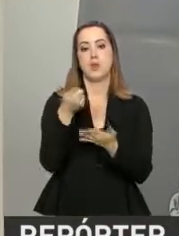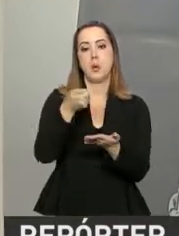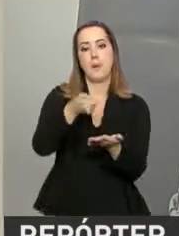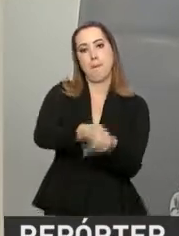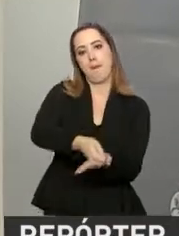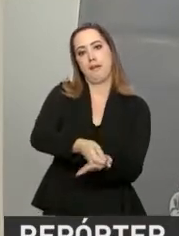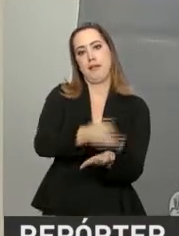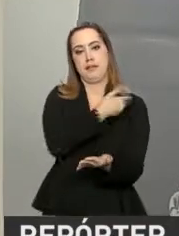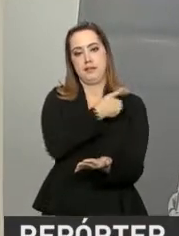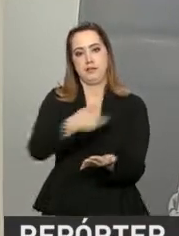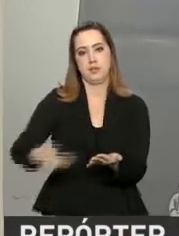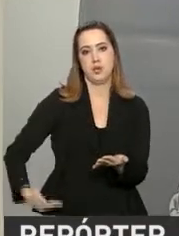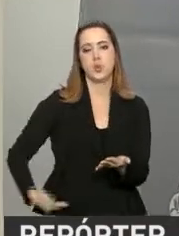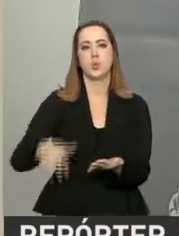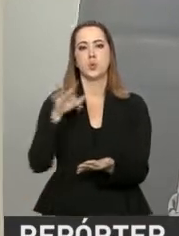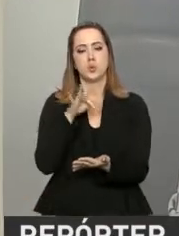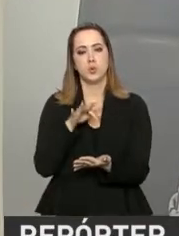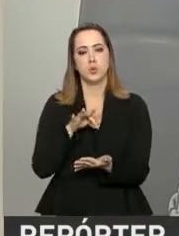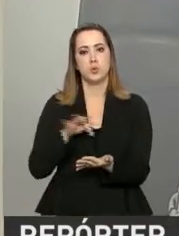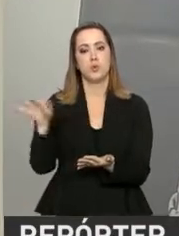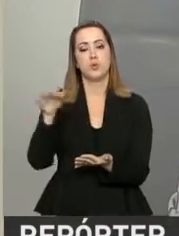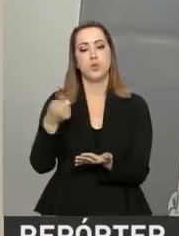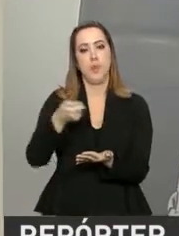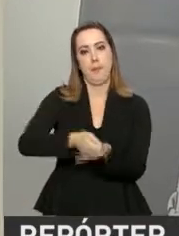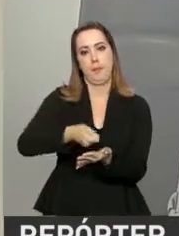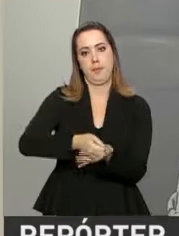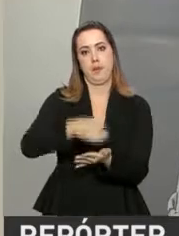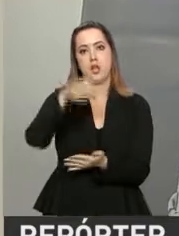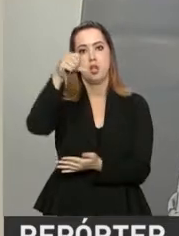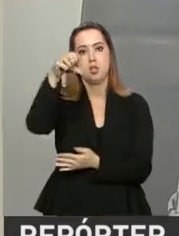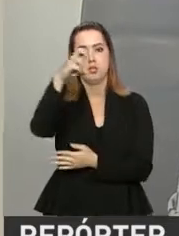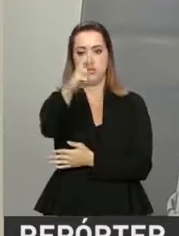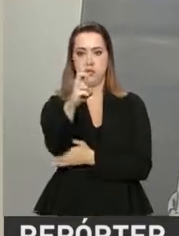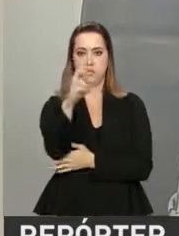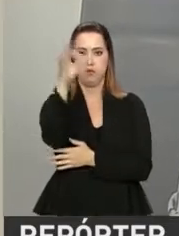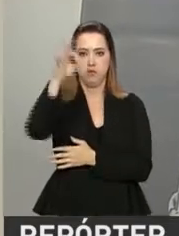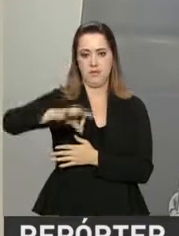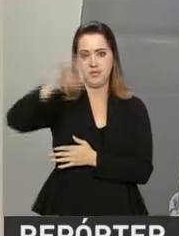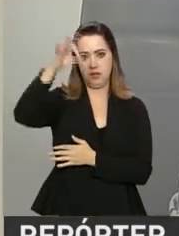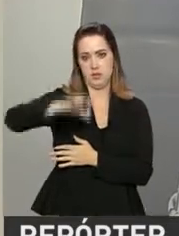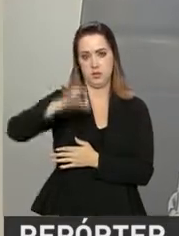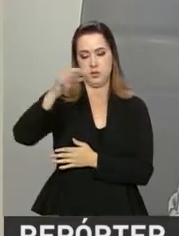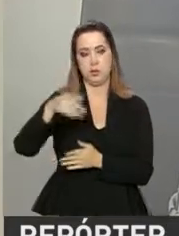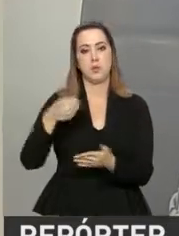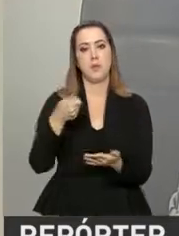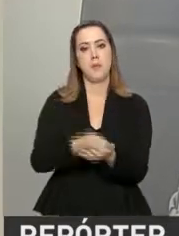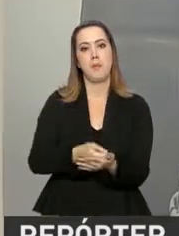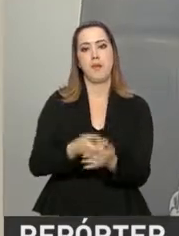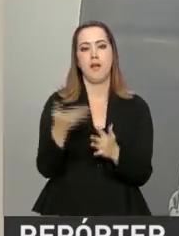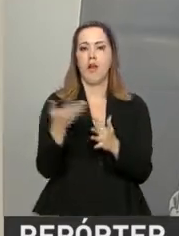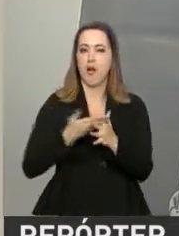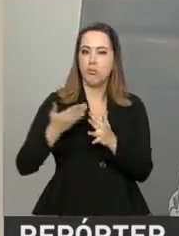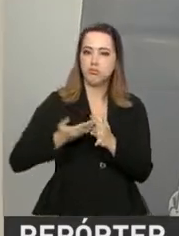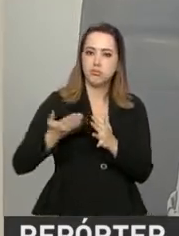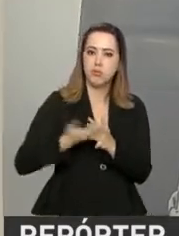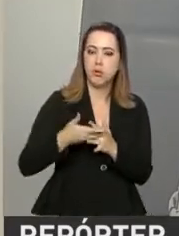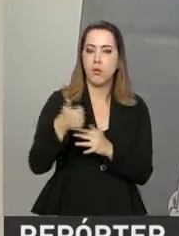subsídio elevadíssimo quase noventa e cinco porcento do valor do imóvel e as pessoas pagam um parcelamento durante